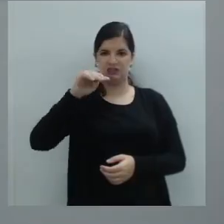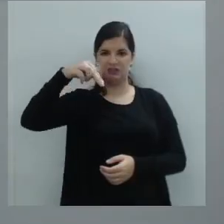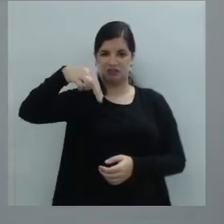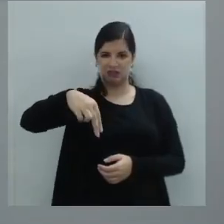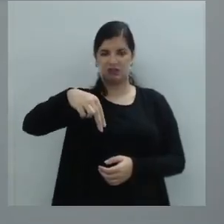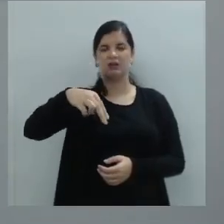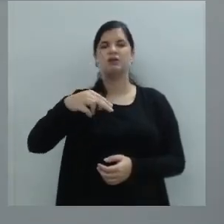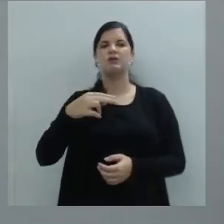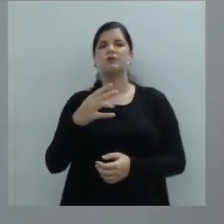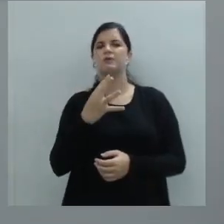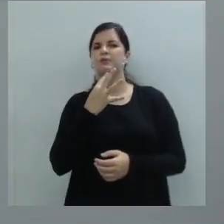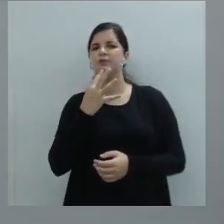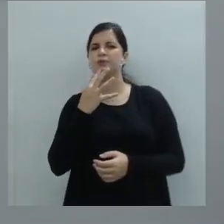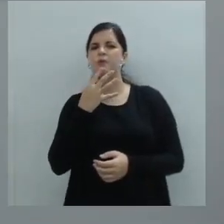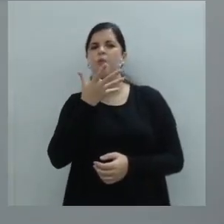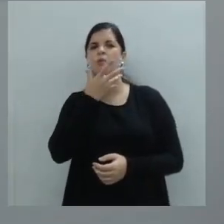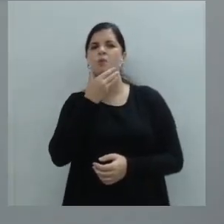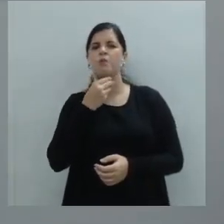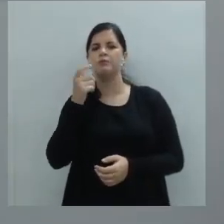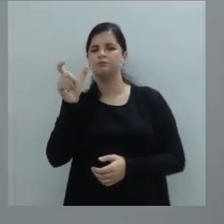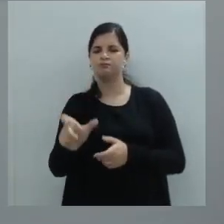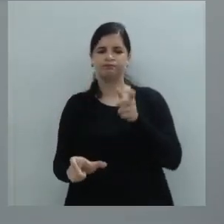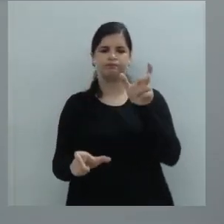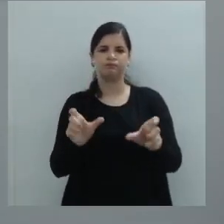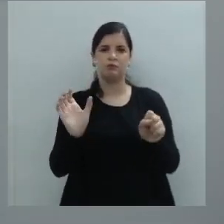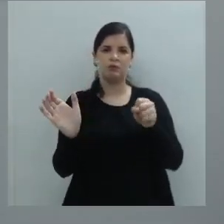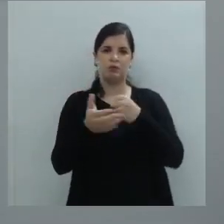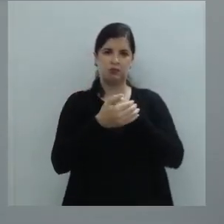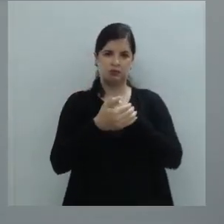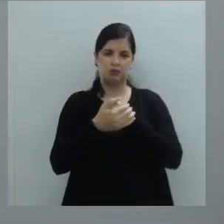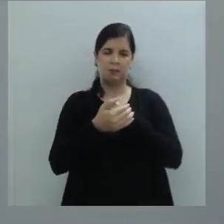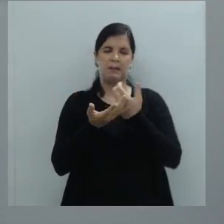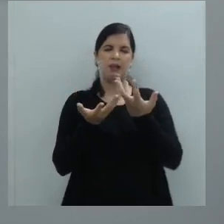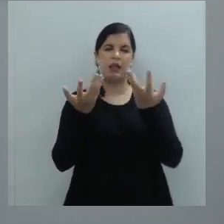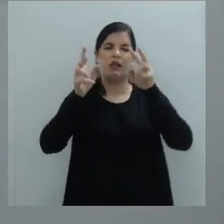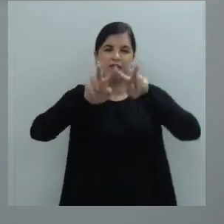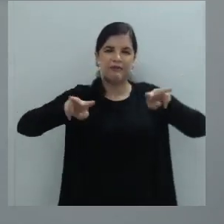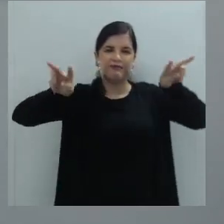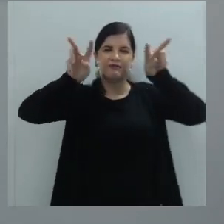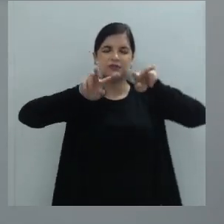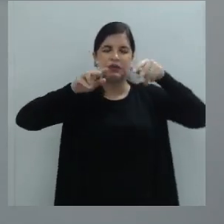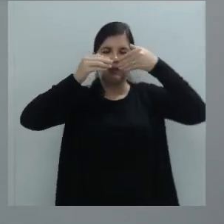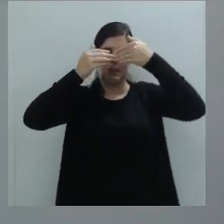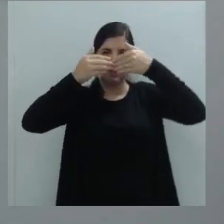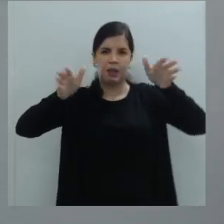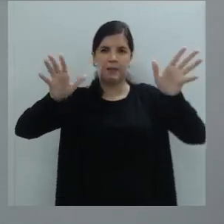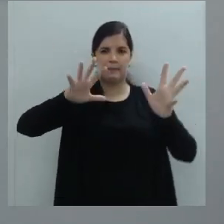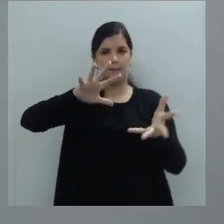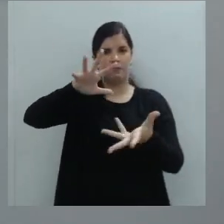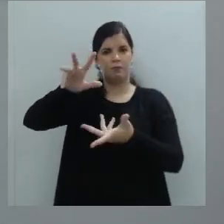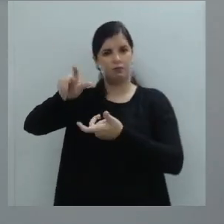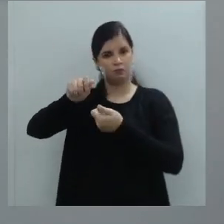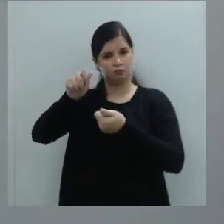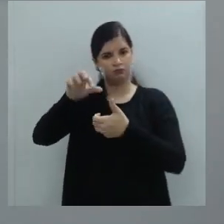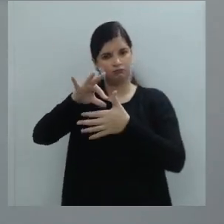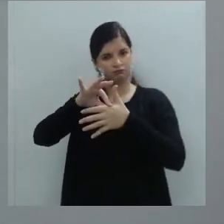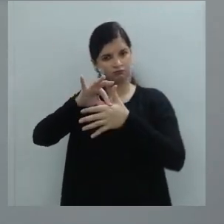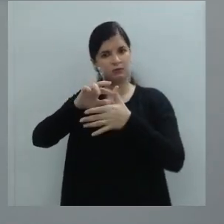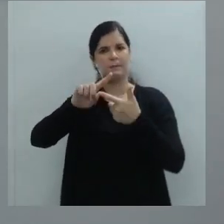está oculto ao homem, fornecer uma visão mais ampla do universo físico e do